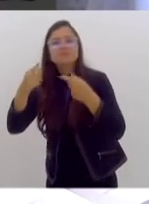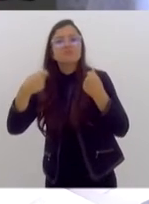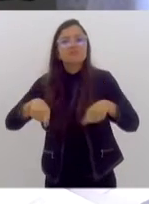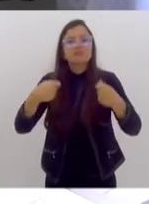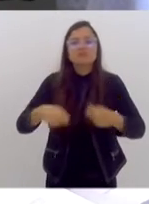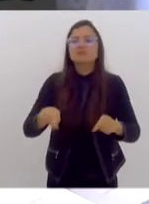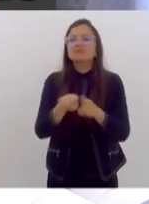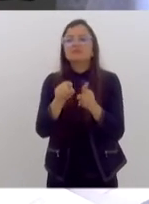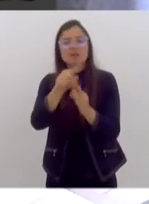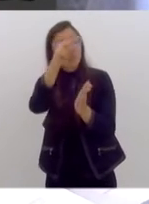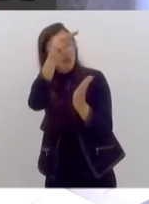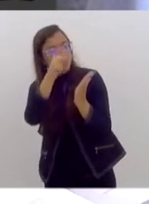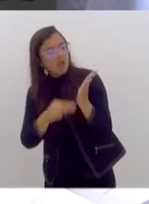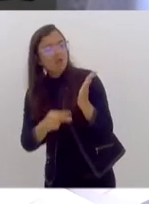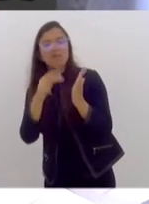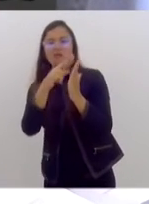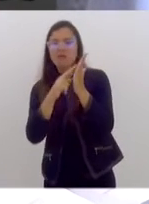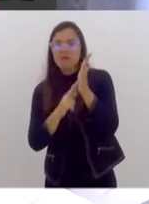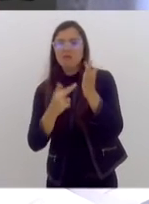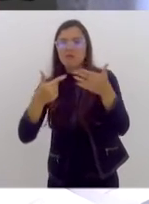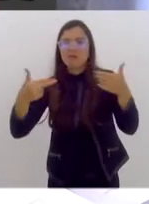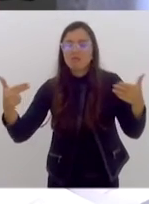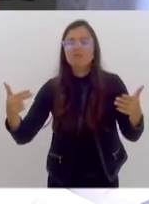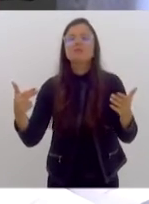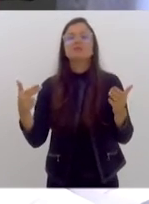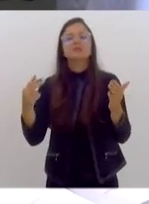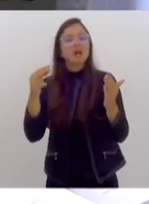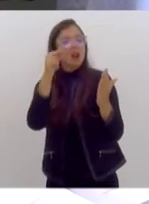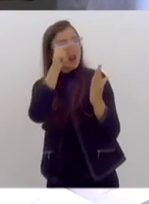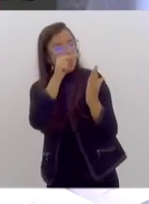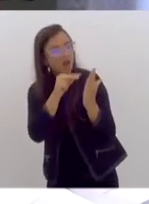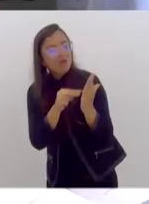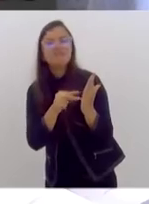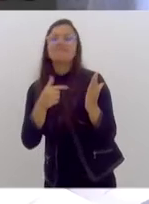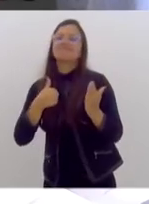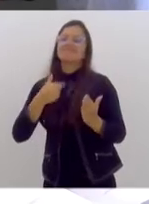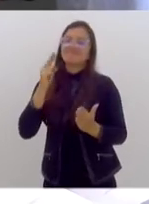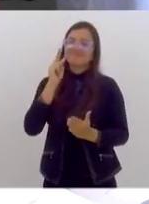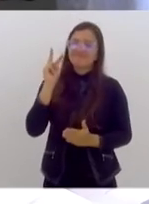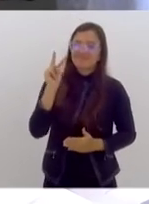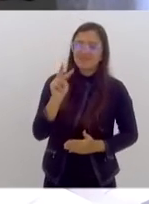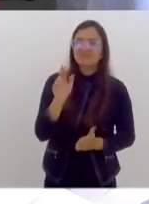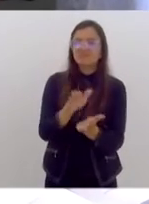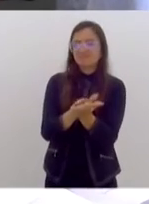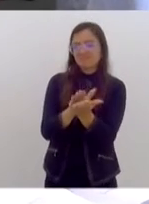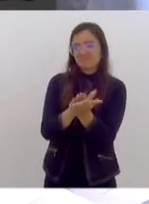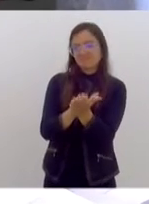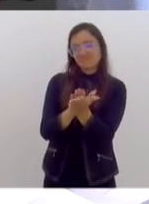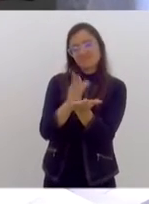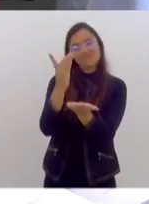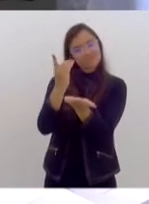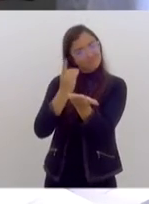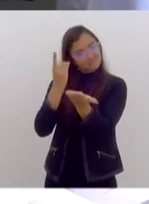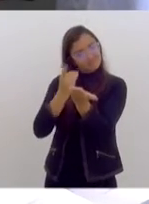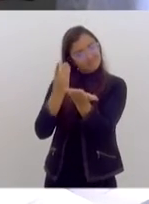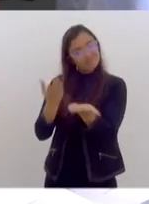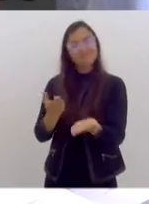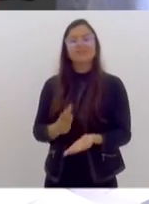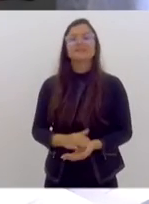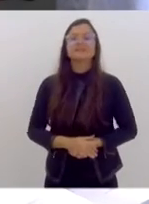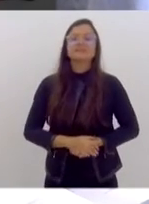leituras relatórios e tá de parabéns a deputada Lucinha